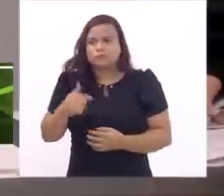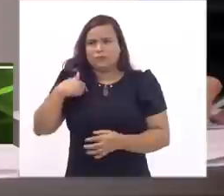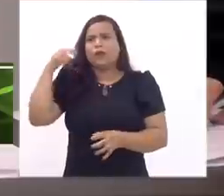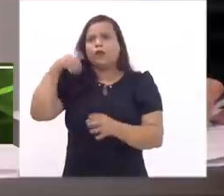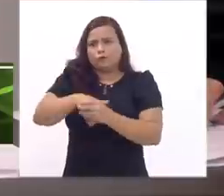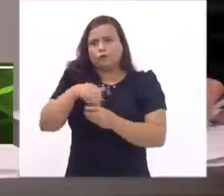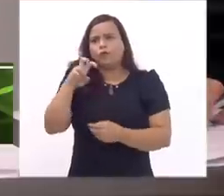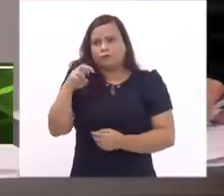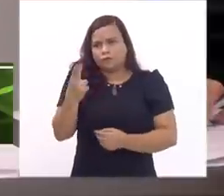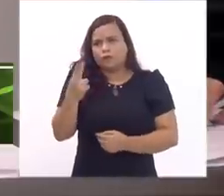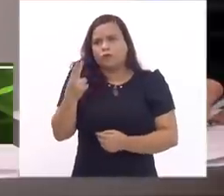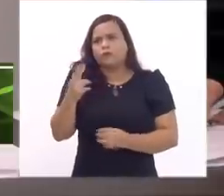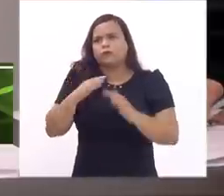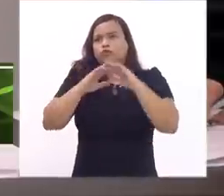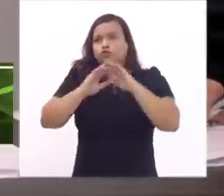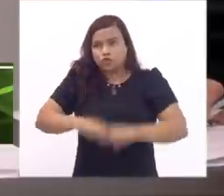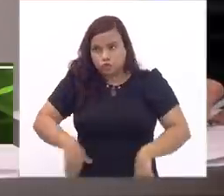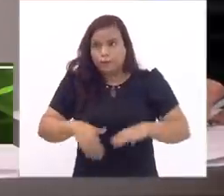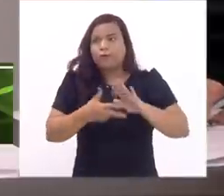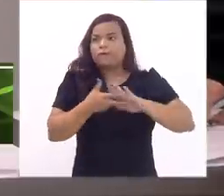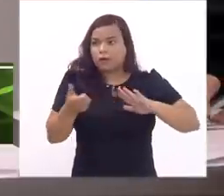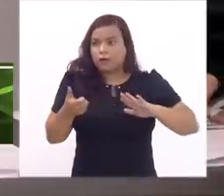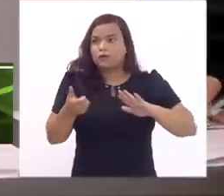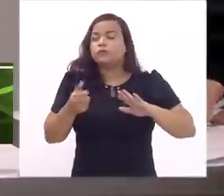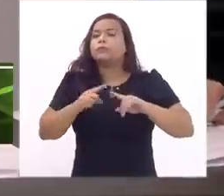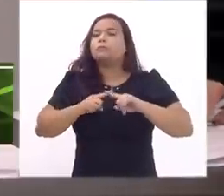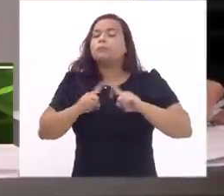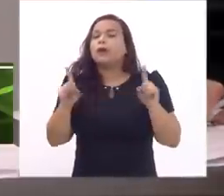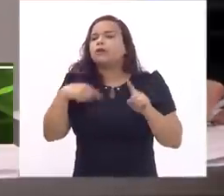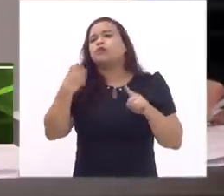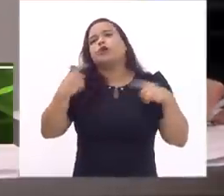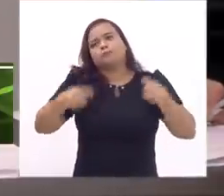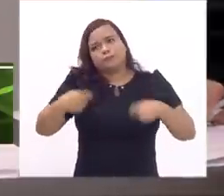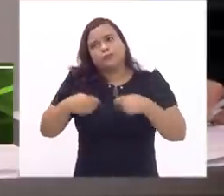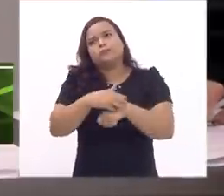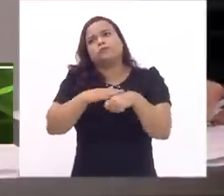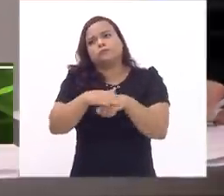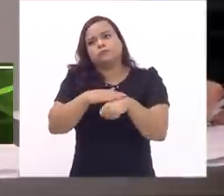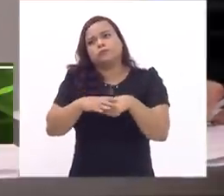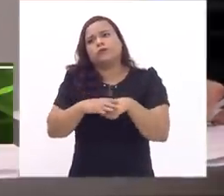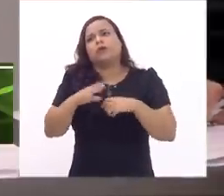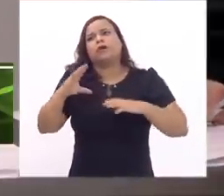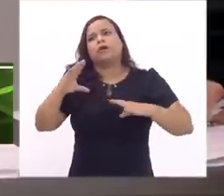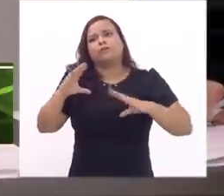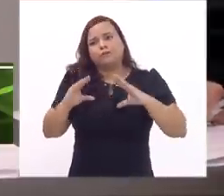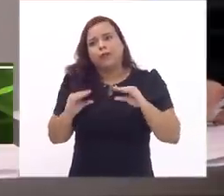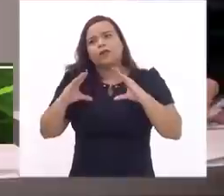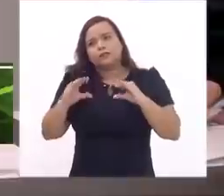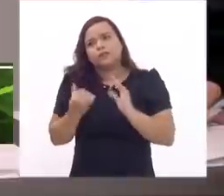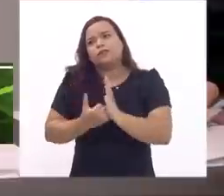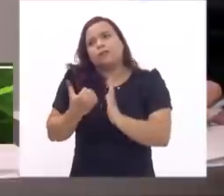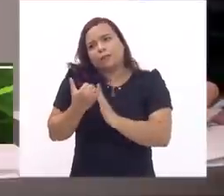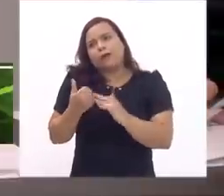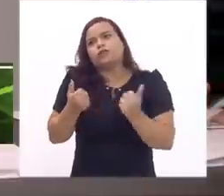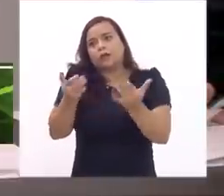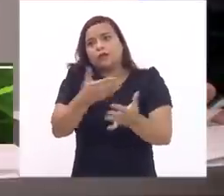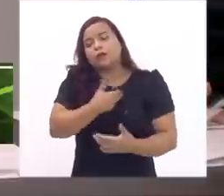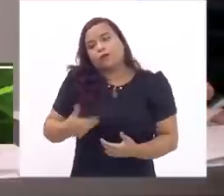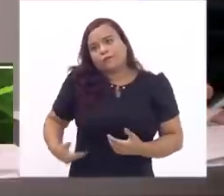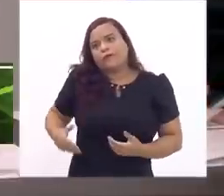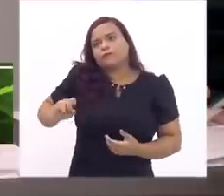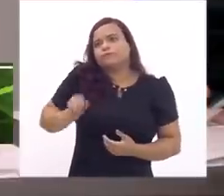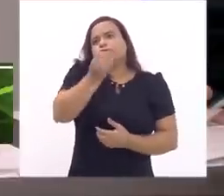Votar para a derrubada do veto, mas a gente precisa ter mais flexibilidade para dar até possibilidade do governo aproveitar. Então,